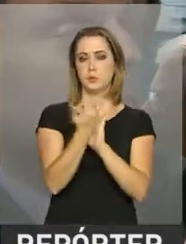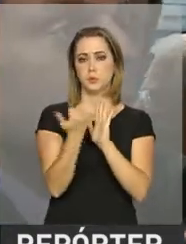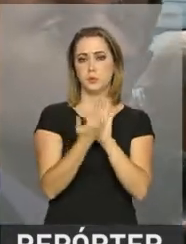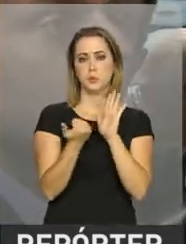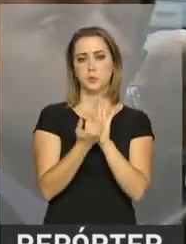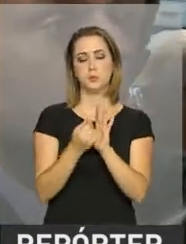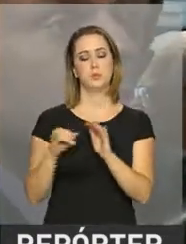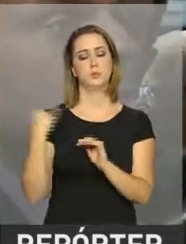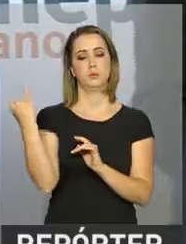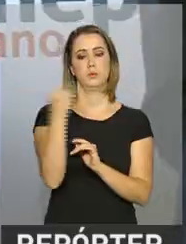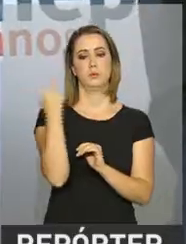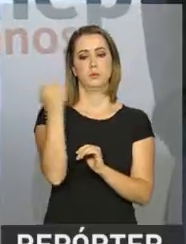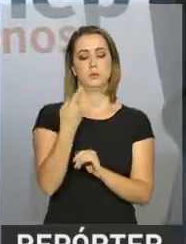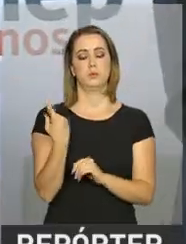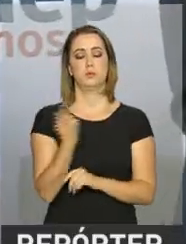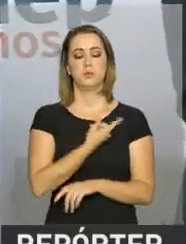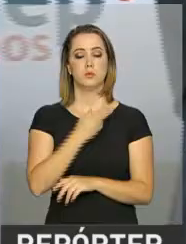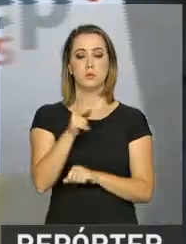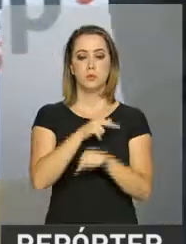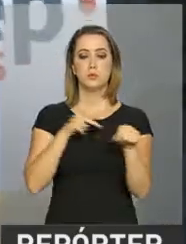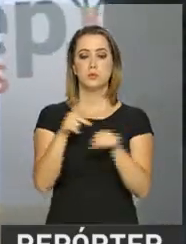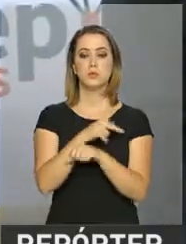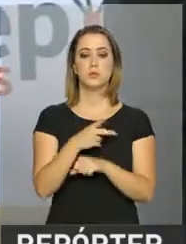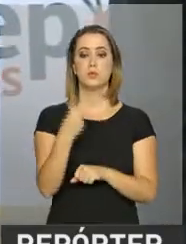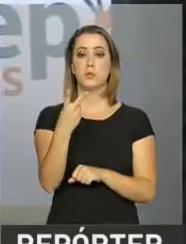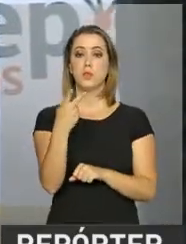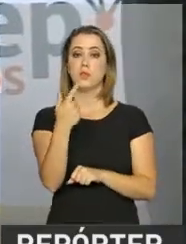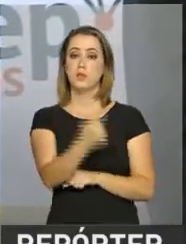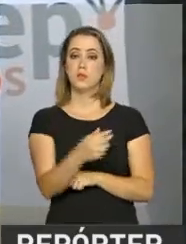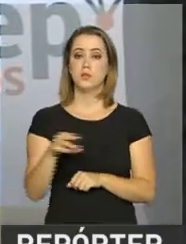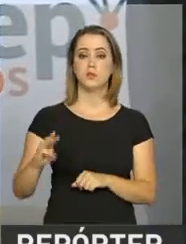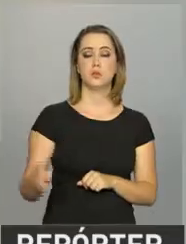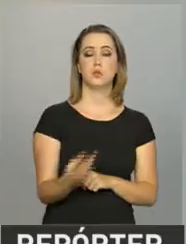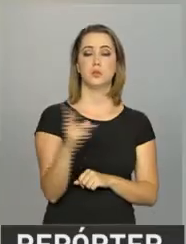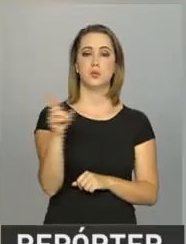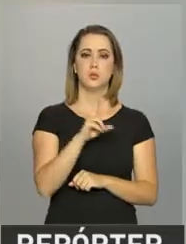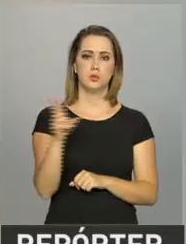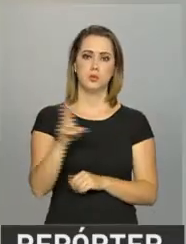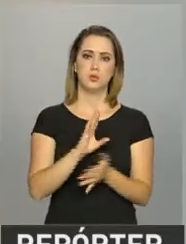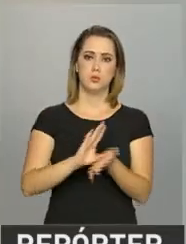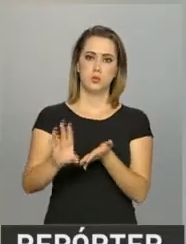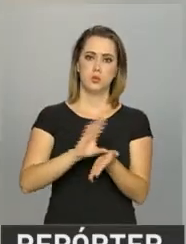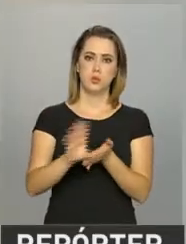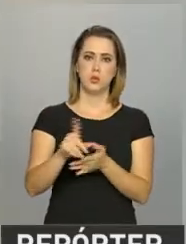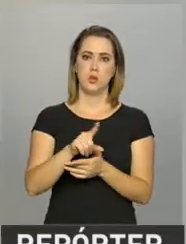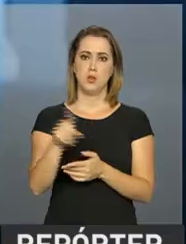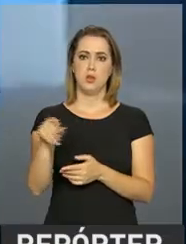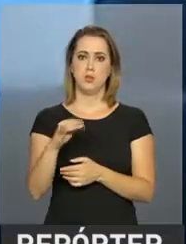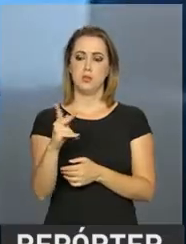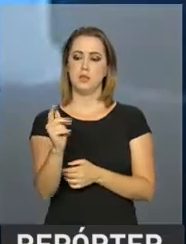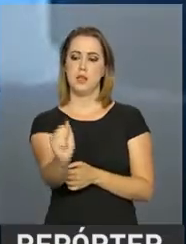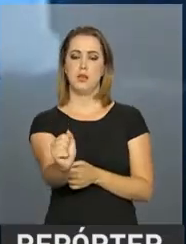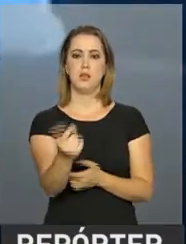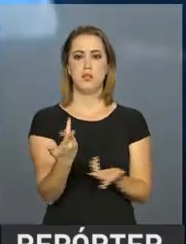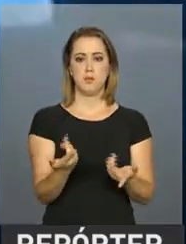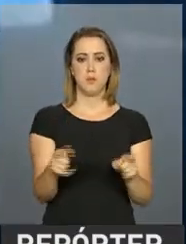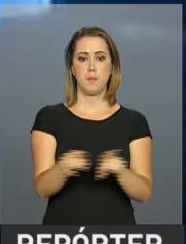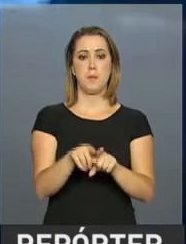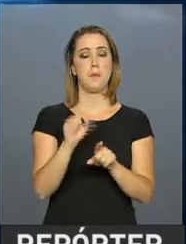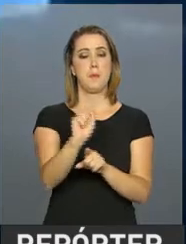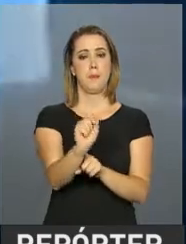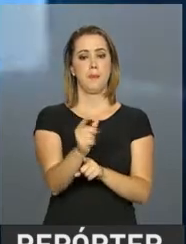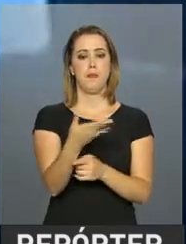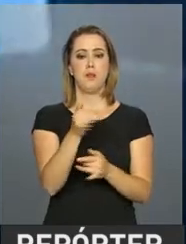importantes no nosso país cerca de 27 milhões vão financiar projetos contra o zico vírus e prevêem ações